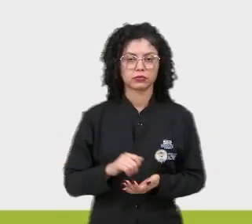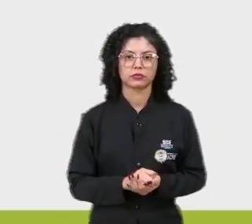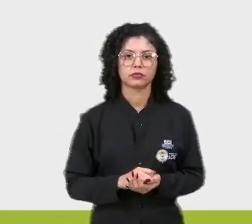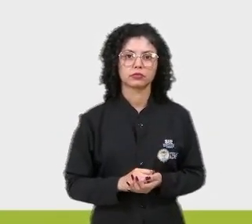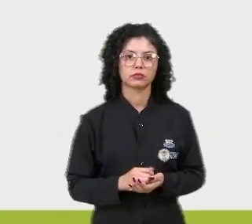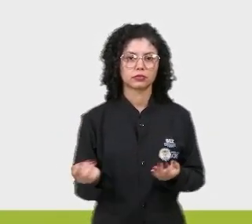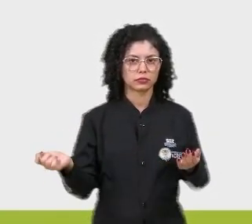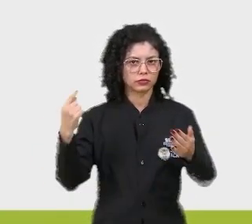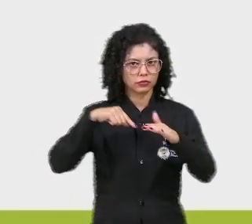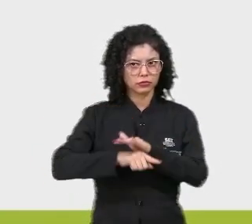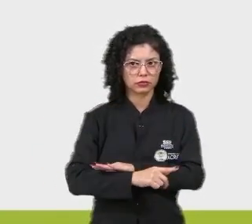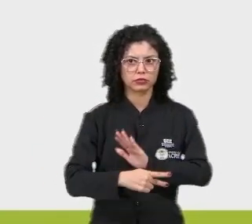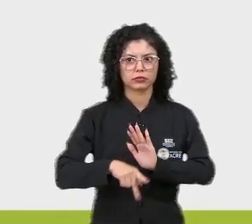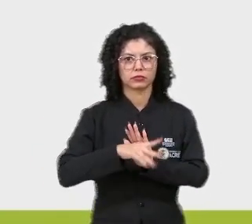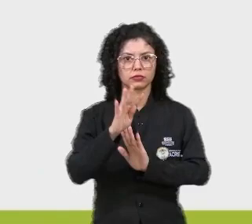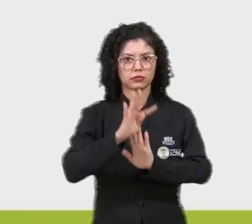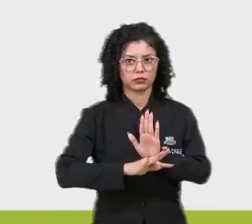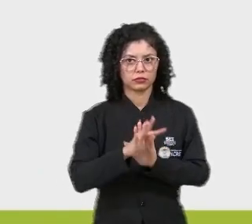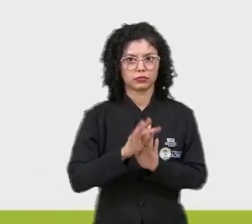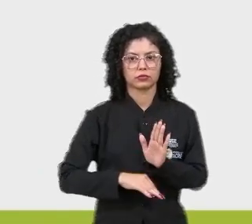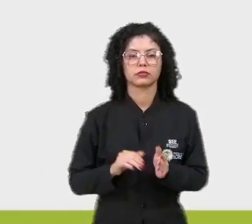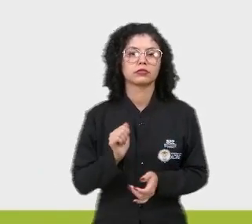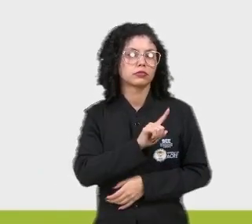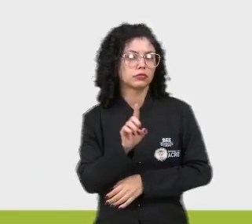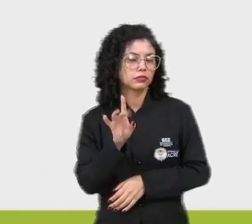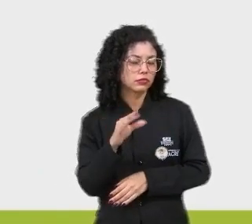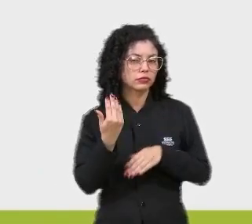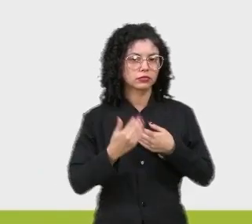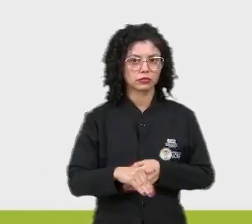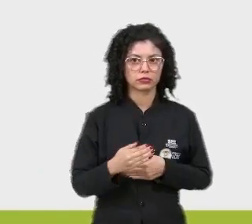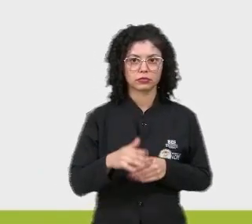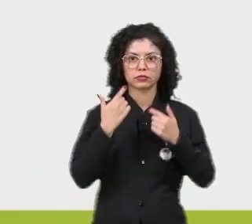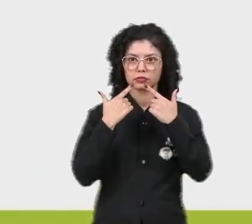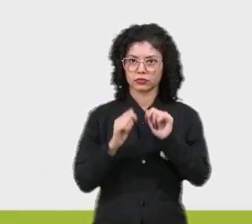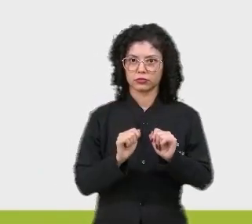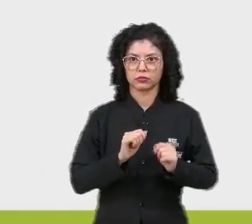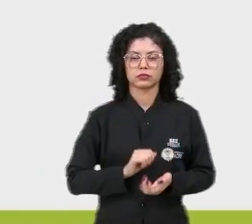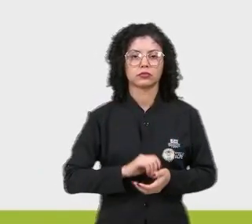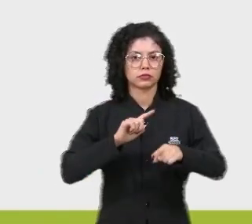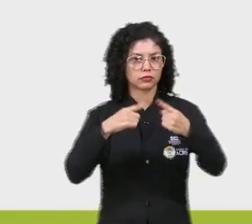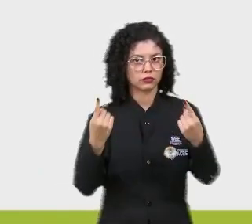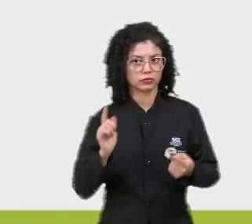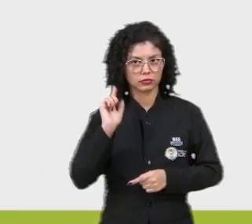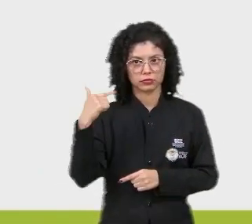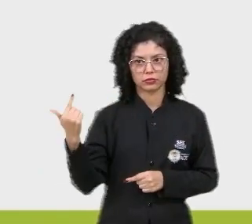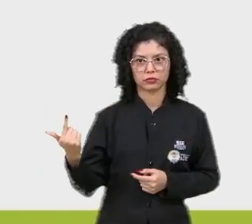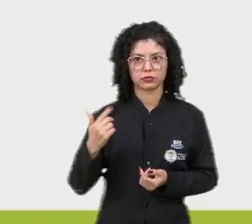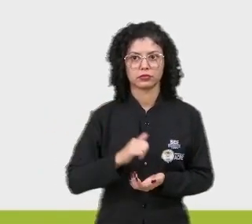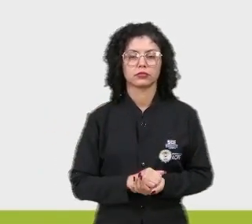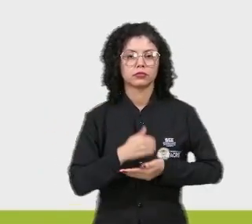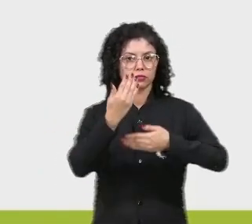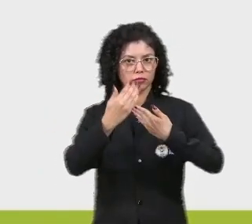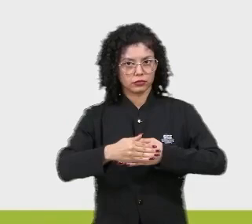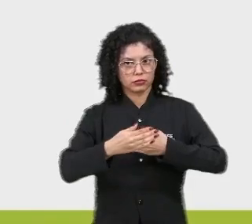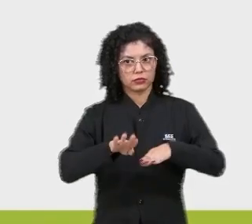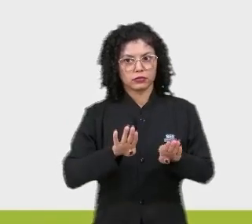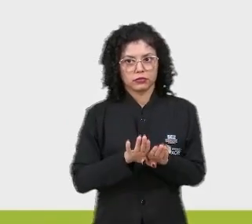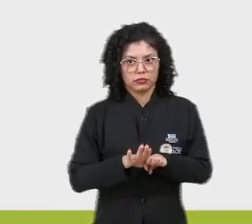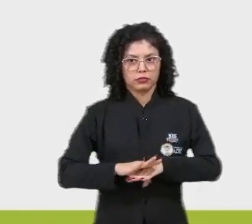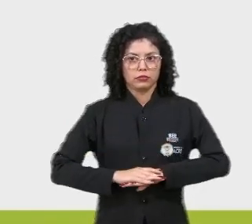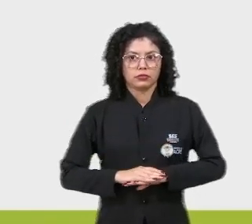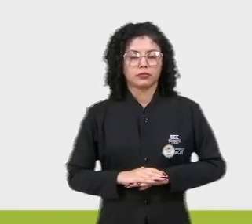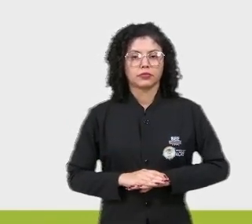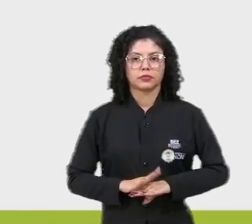implícitas no texto não apenas na prova de linguagens mas nas outras provas também tá